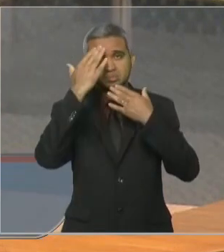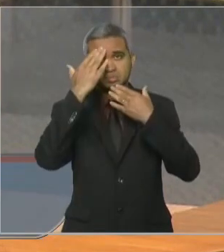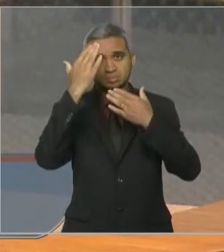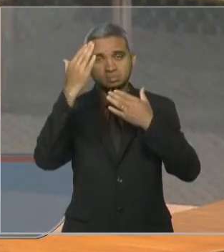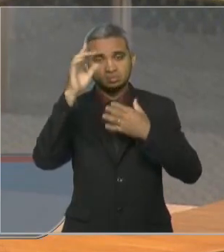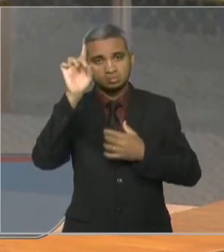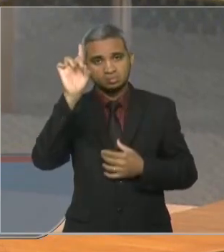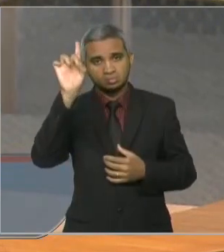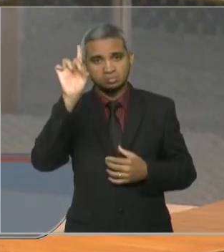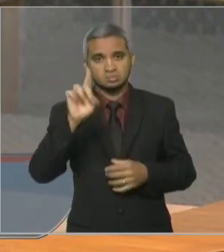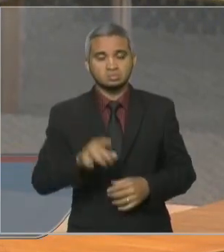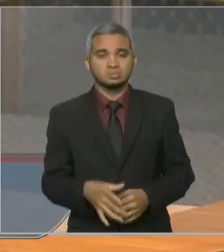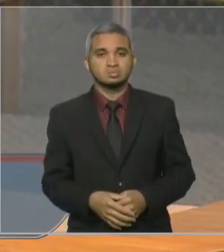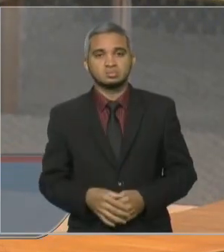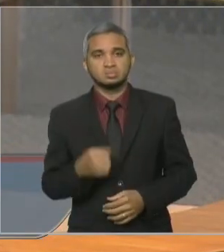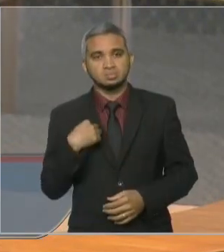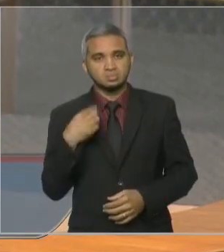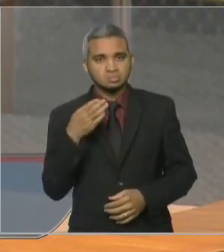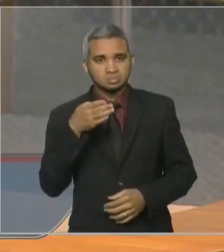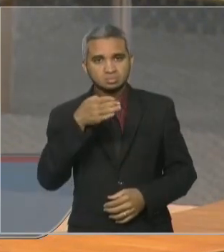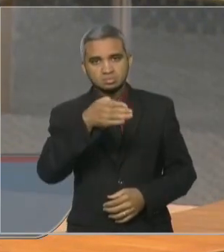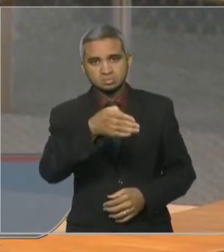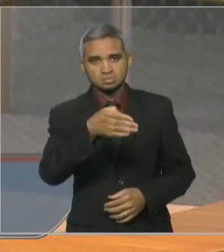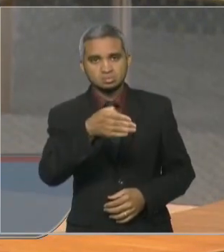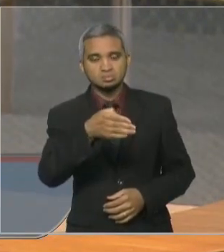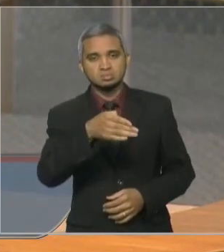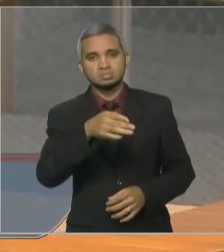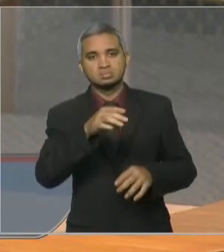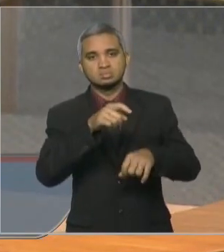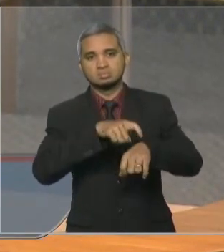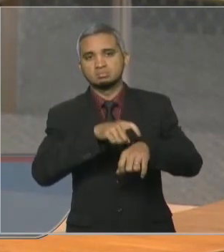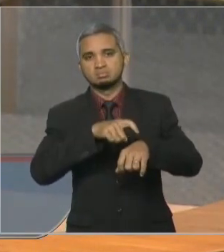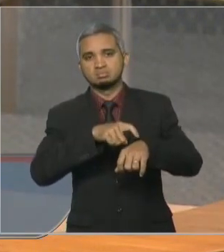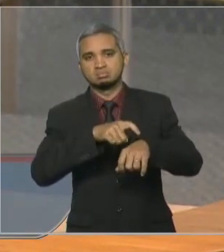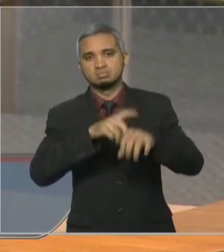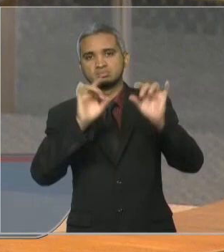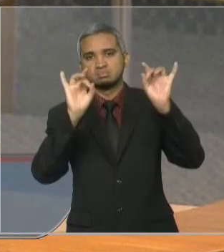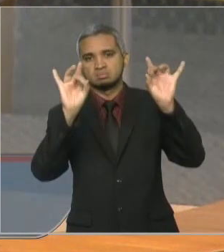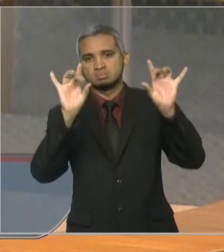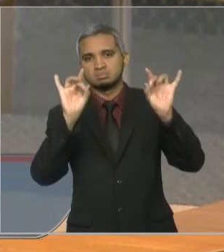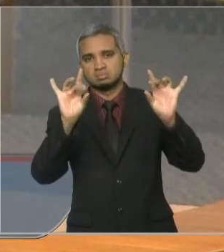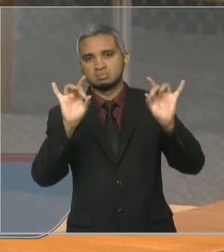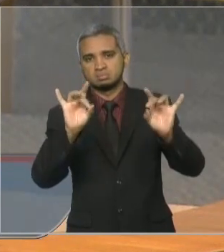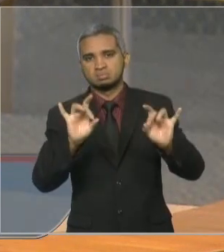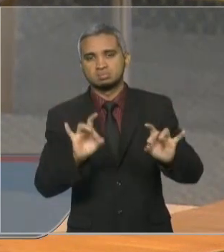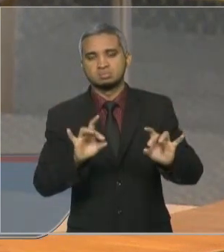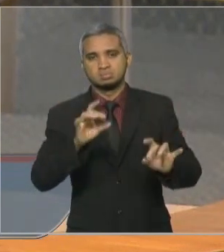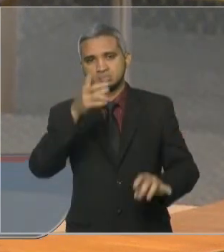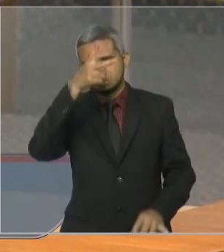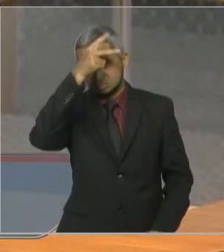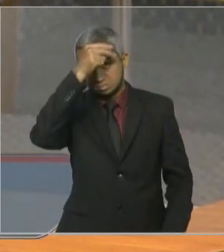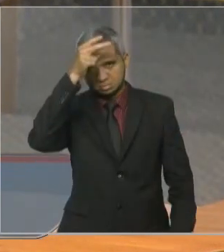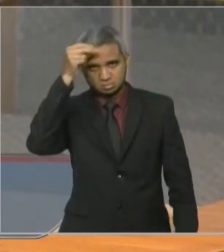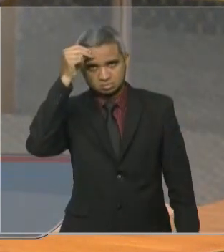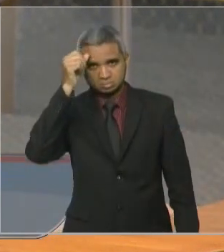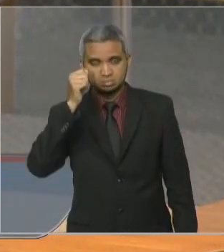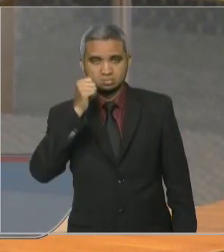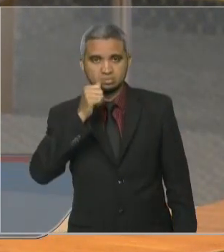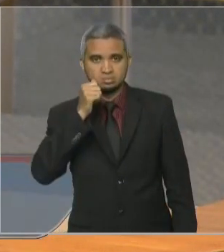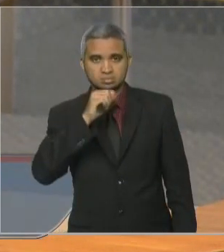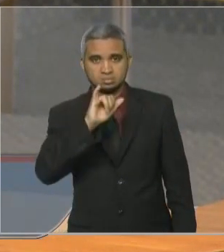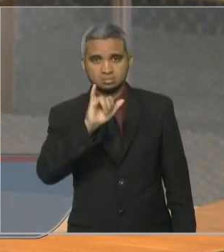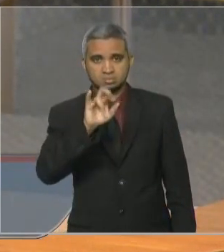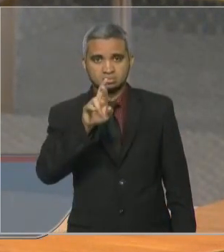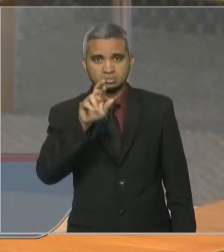participei de um grande evento da administração da prefeita Iracema.